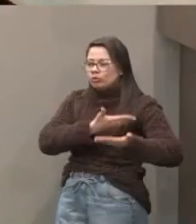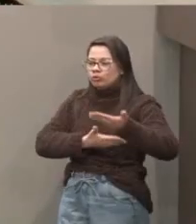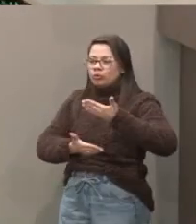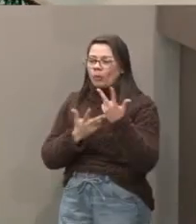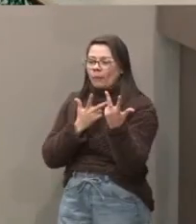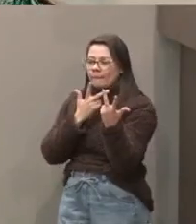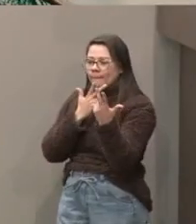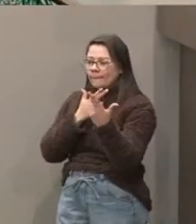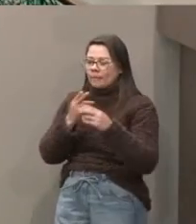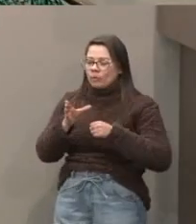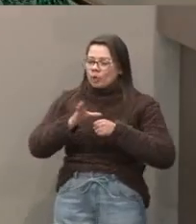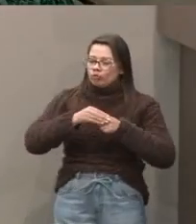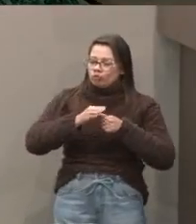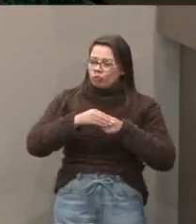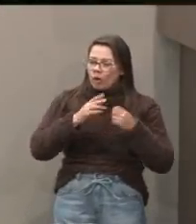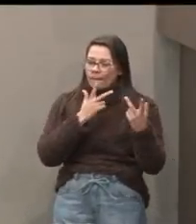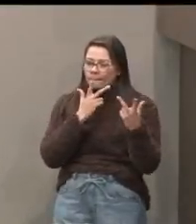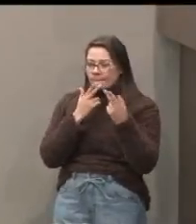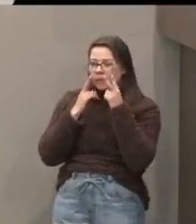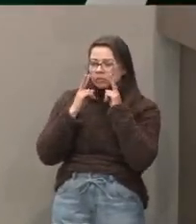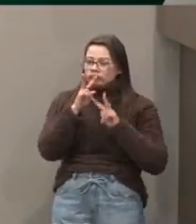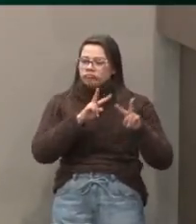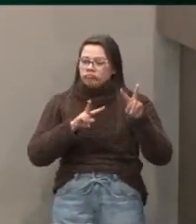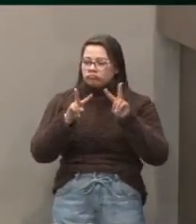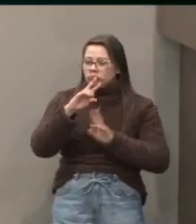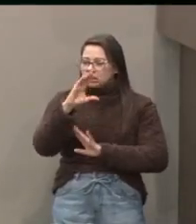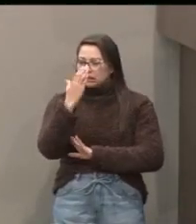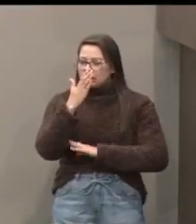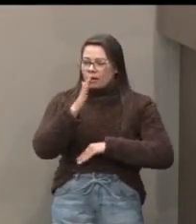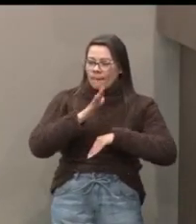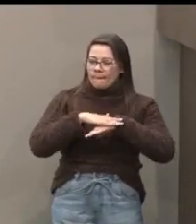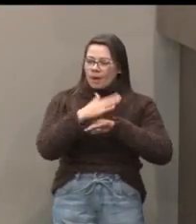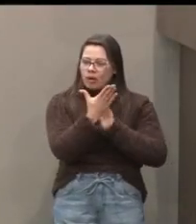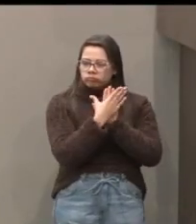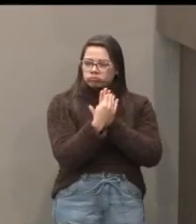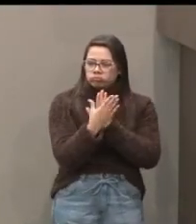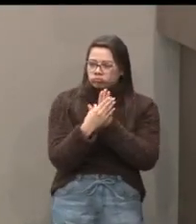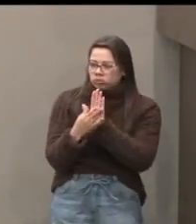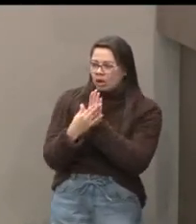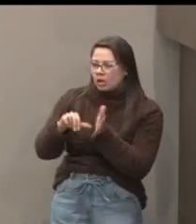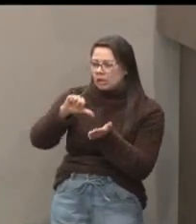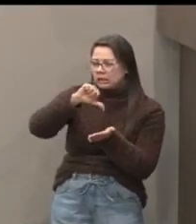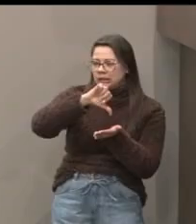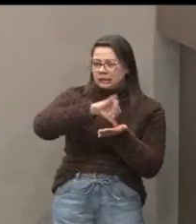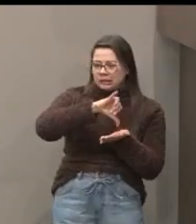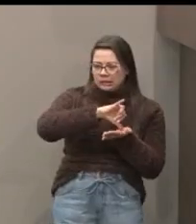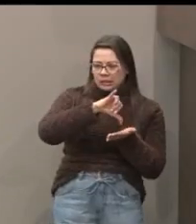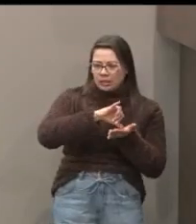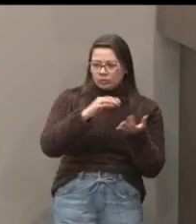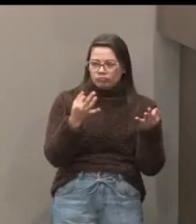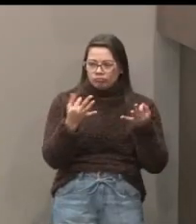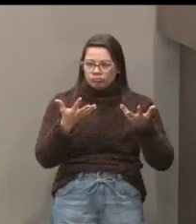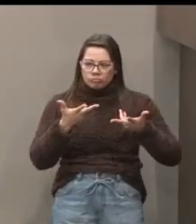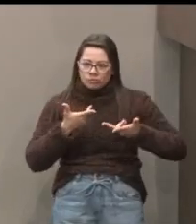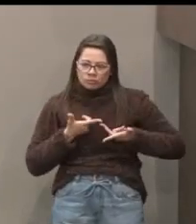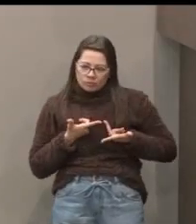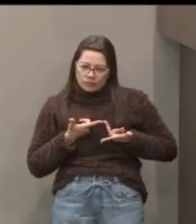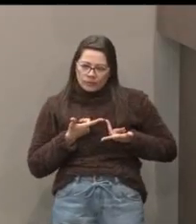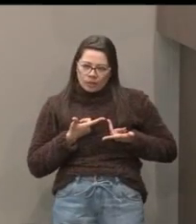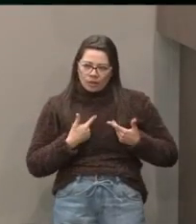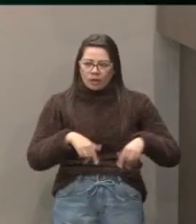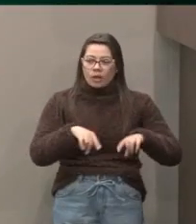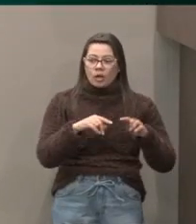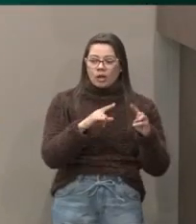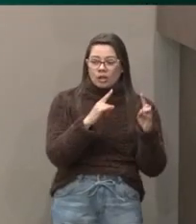mesmo conhecimento e a mesma visão científica dos mais modernos centros de excelência da época. O Instituto